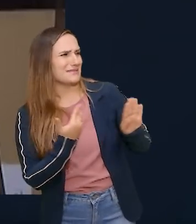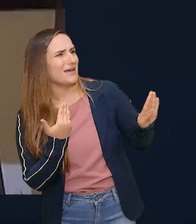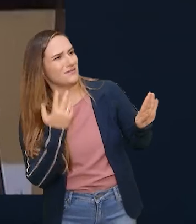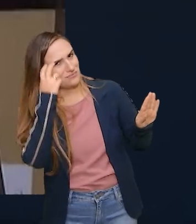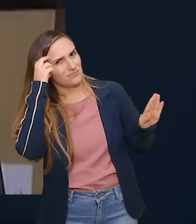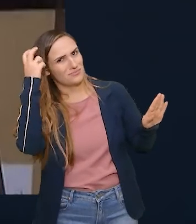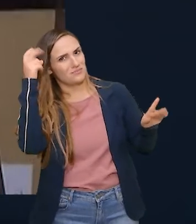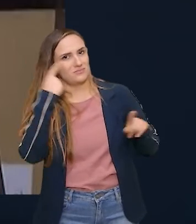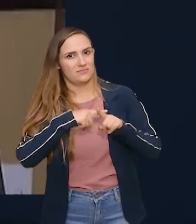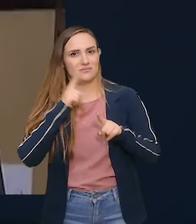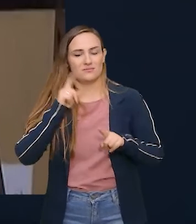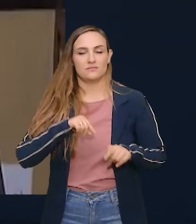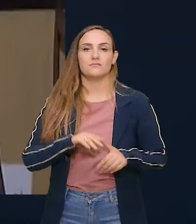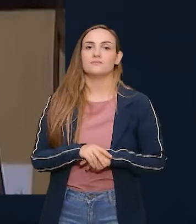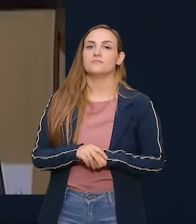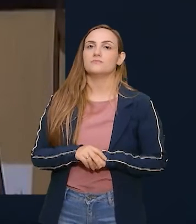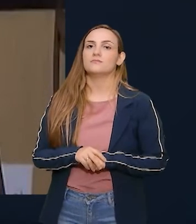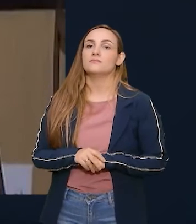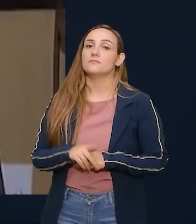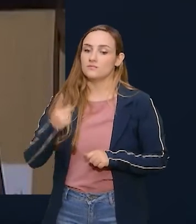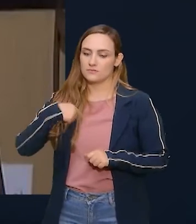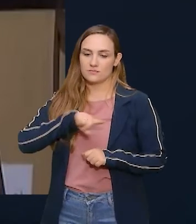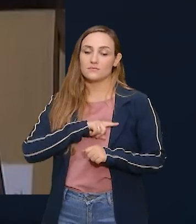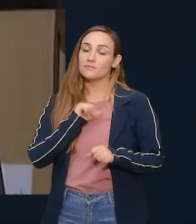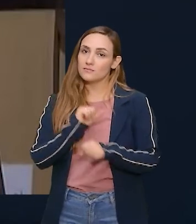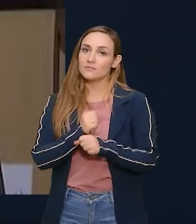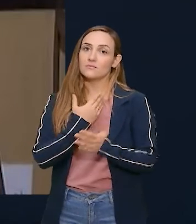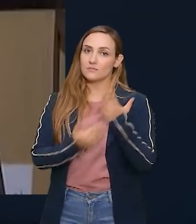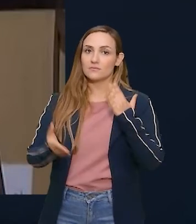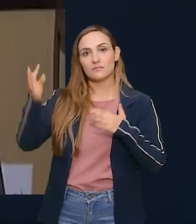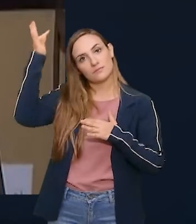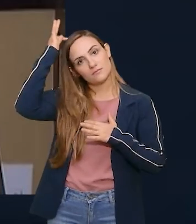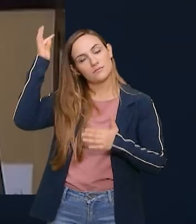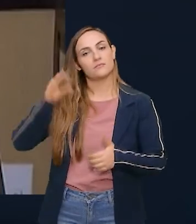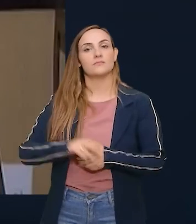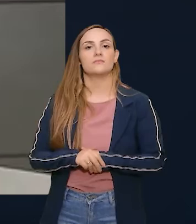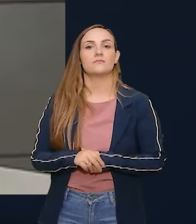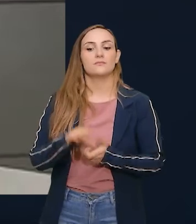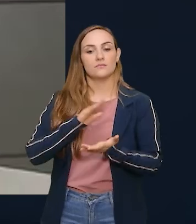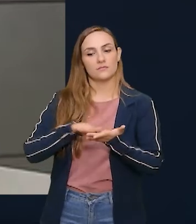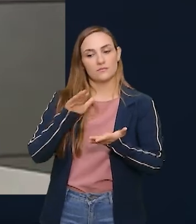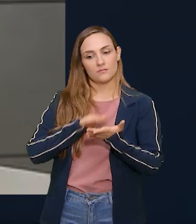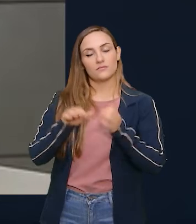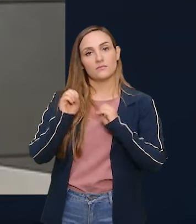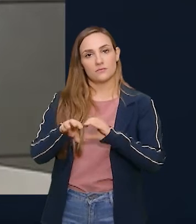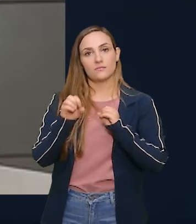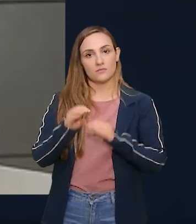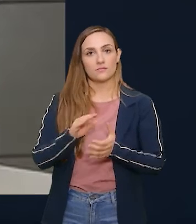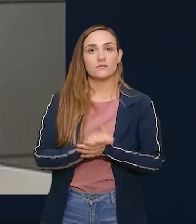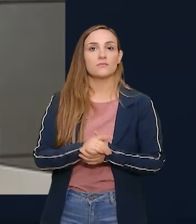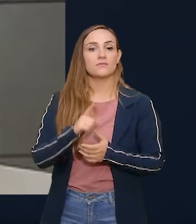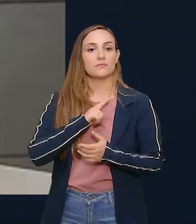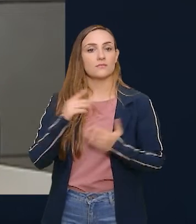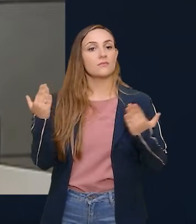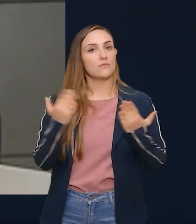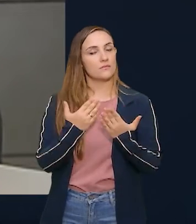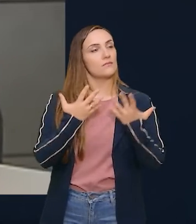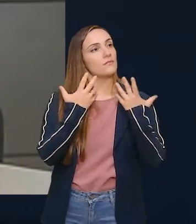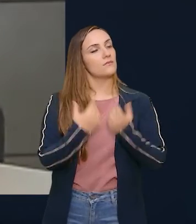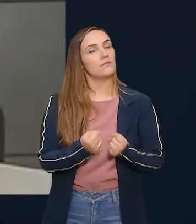disperse. É nessa medida que a gente vai deixar de desperdiçar talentos. A Secretaria de Educação adotou um